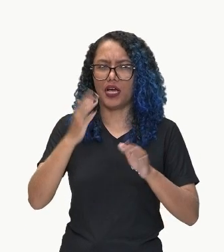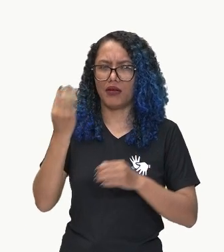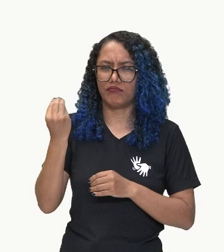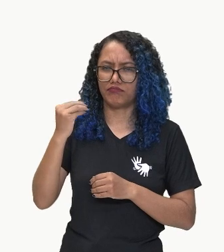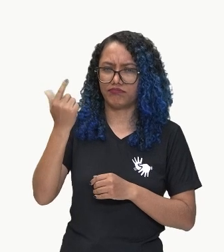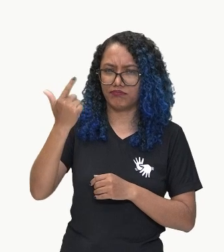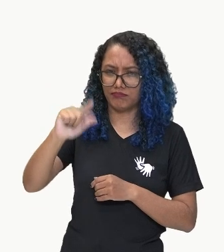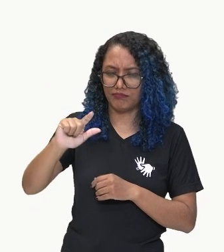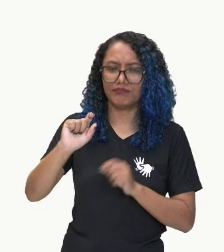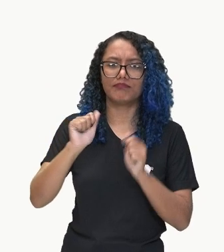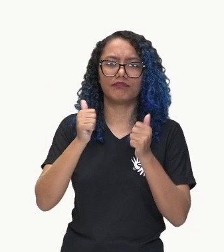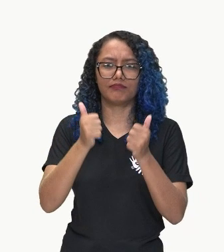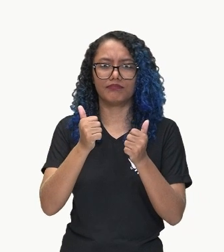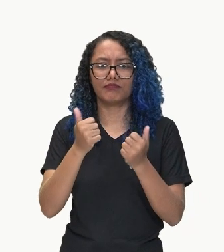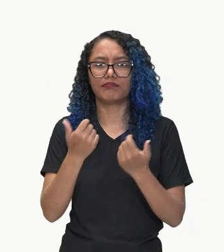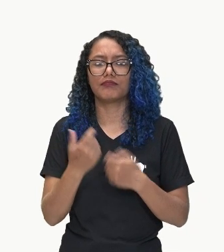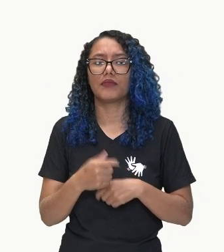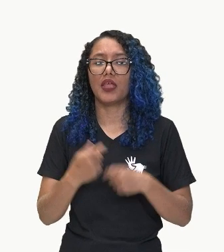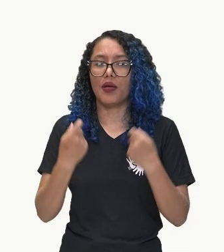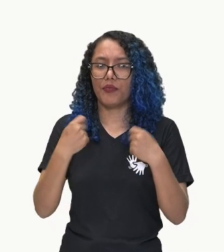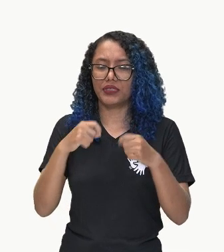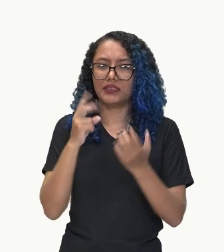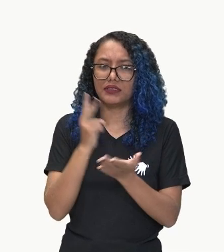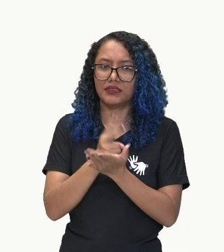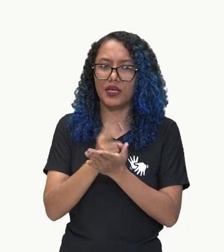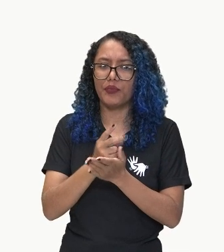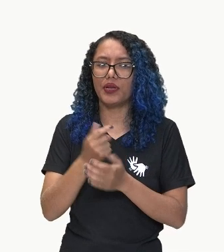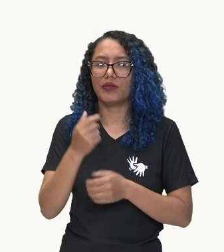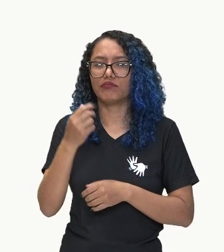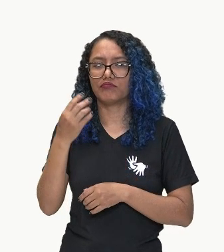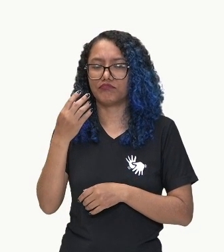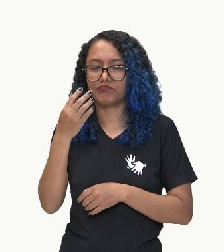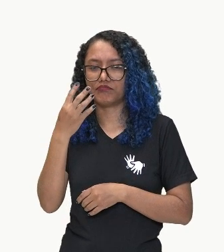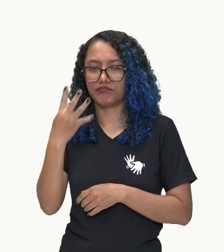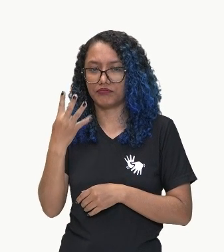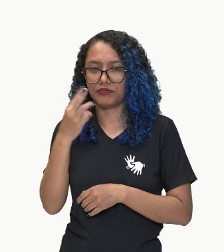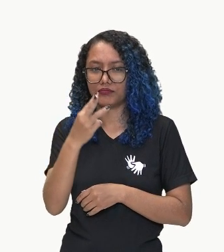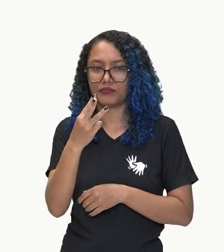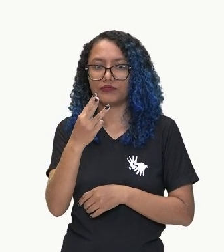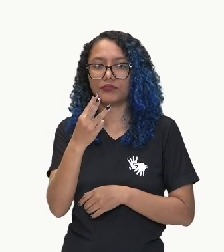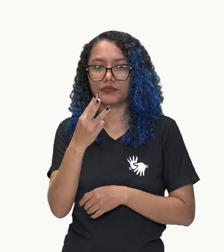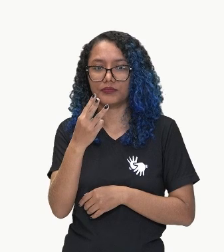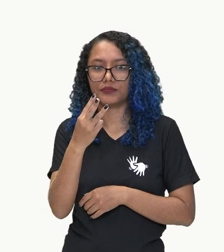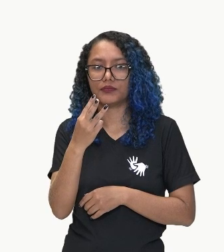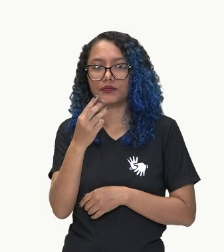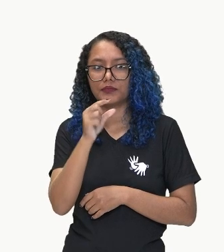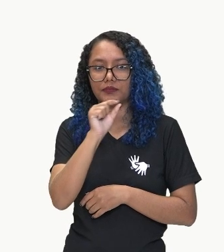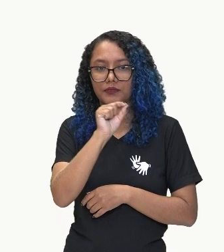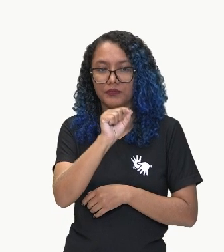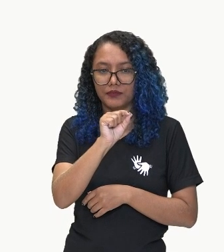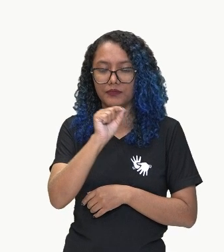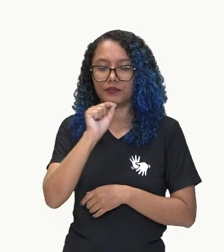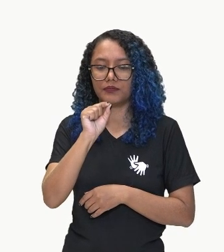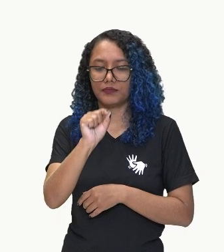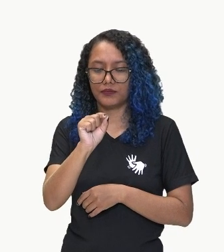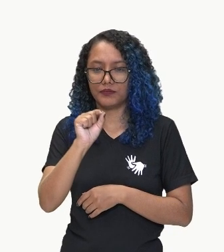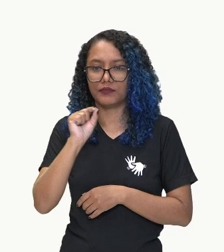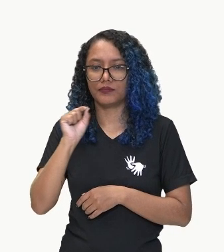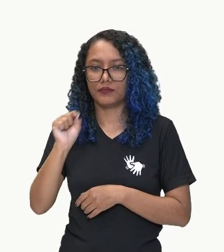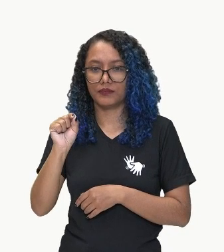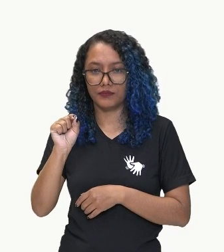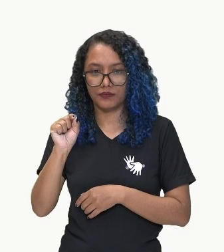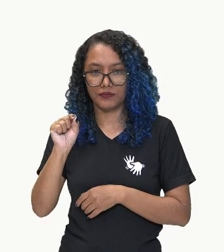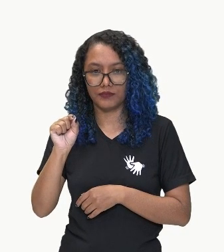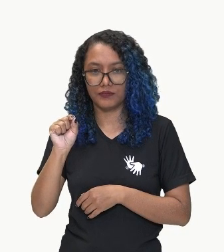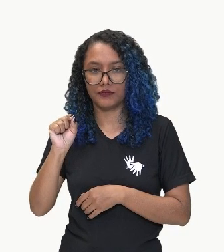contando número de casas sempre da direita para a esquerda. Se são 3 casas,